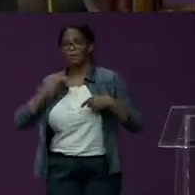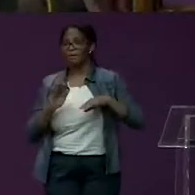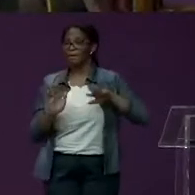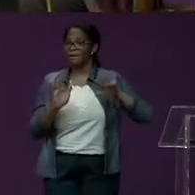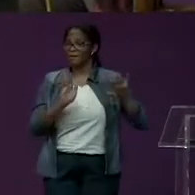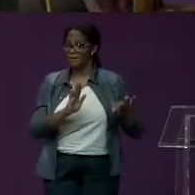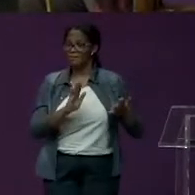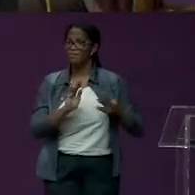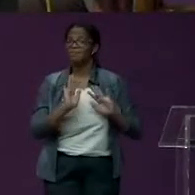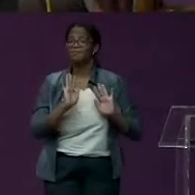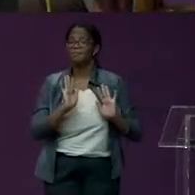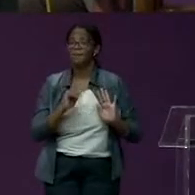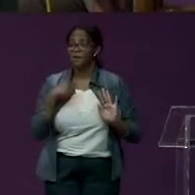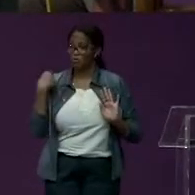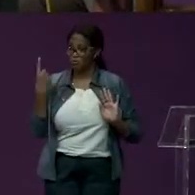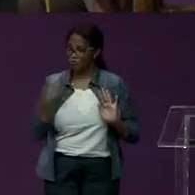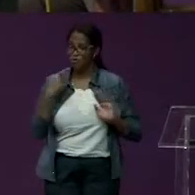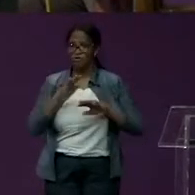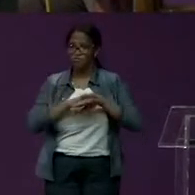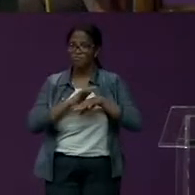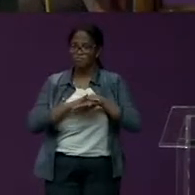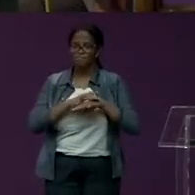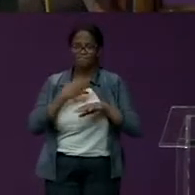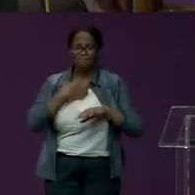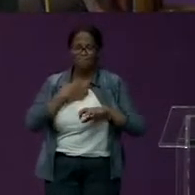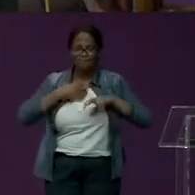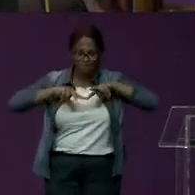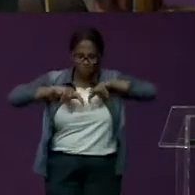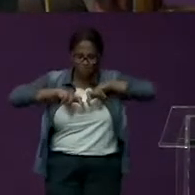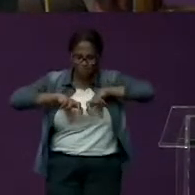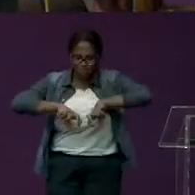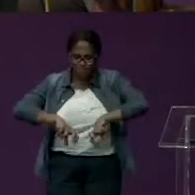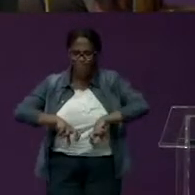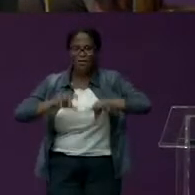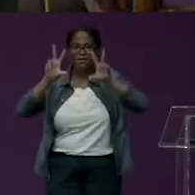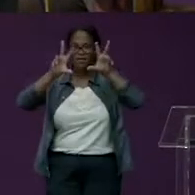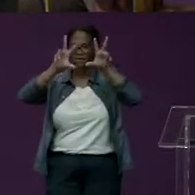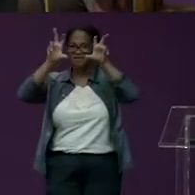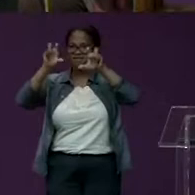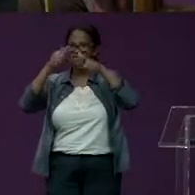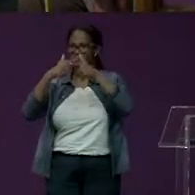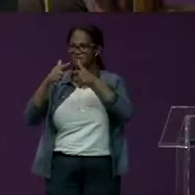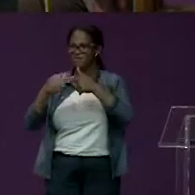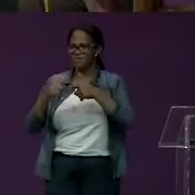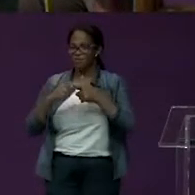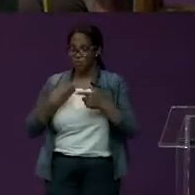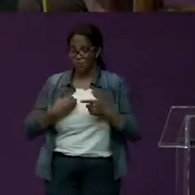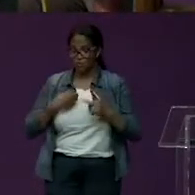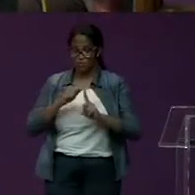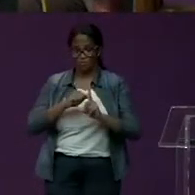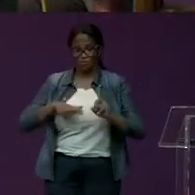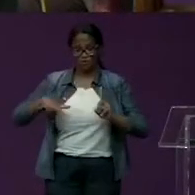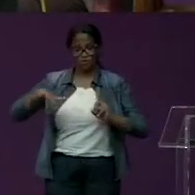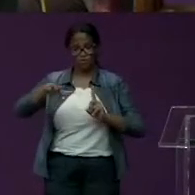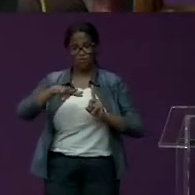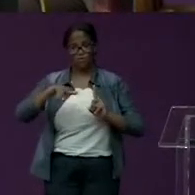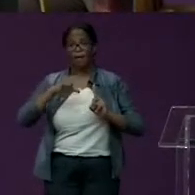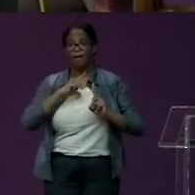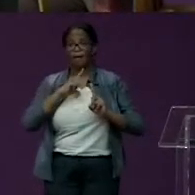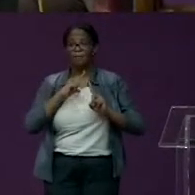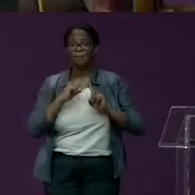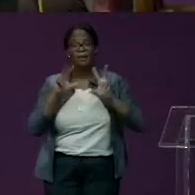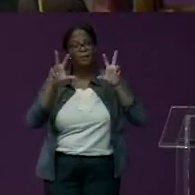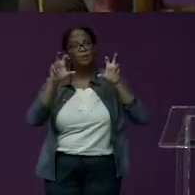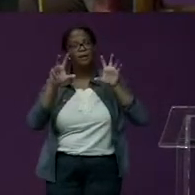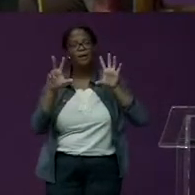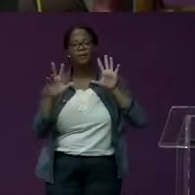que é também um aprofundamento, né, de questões que estão na sociedade contemporânea, onde o tema das